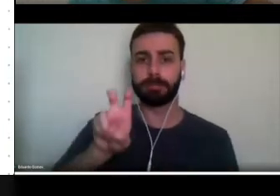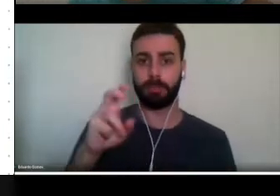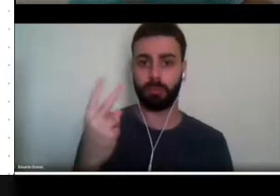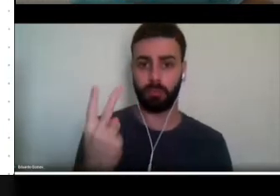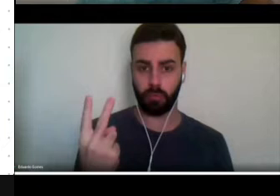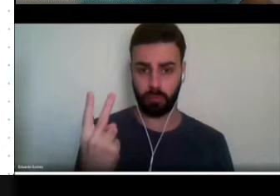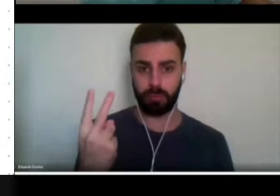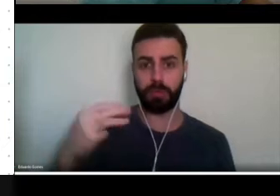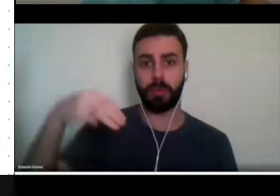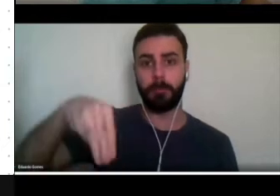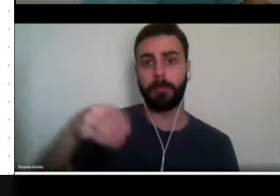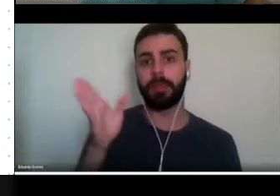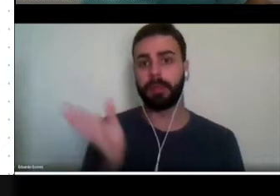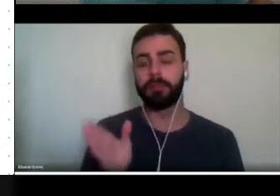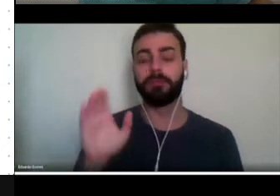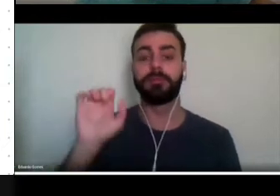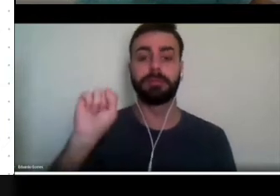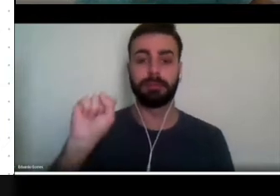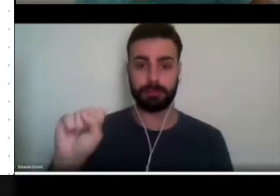segundo ao quadrado.